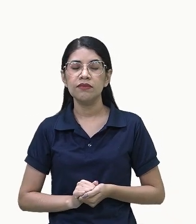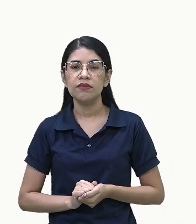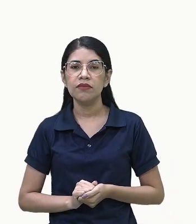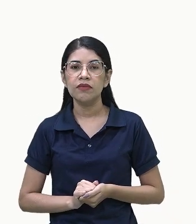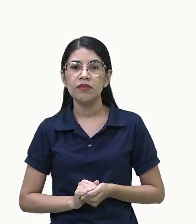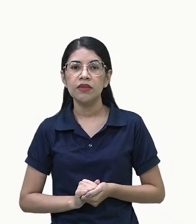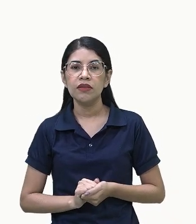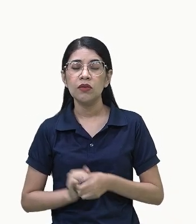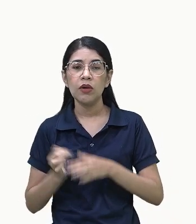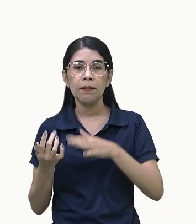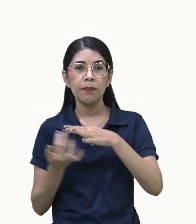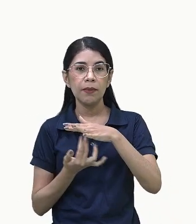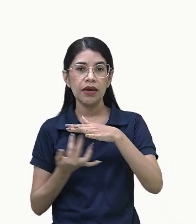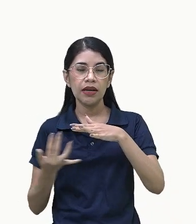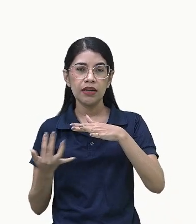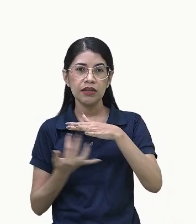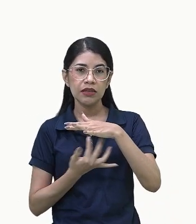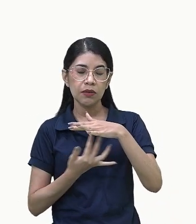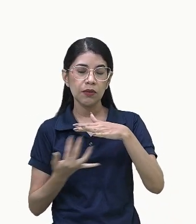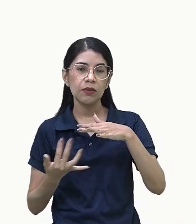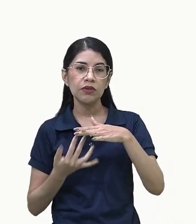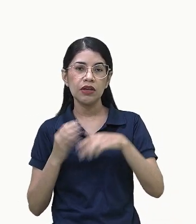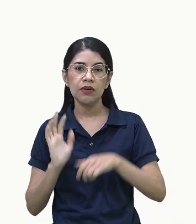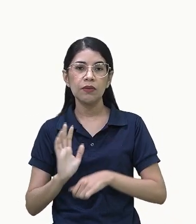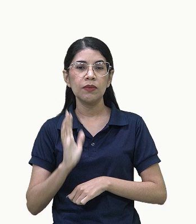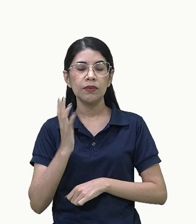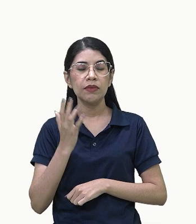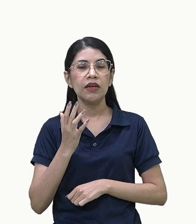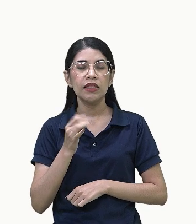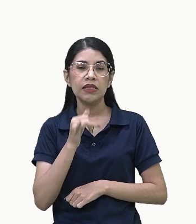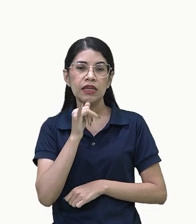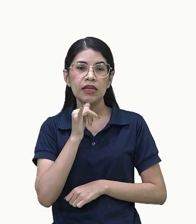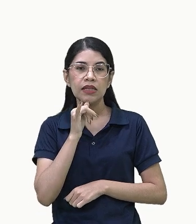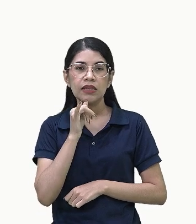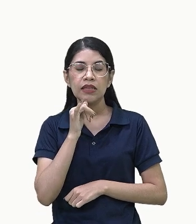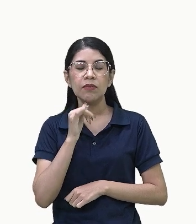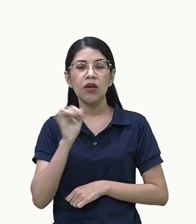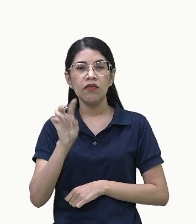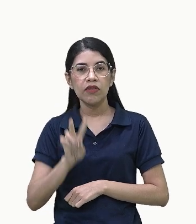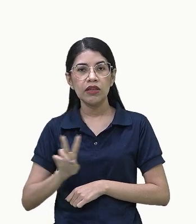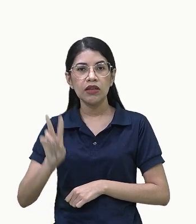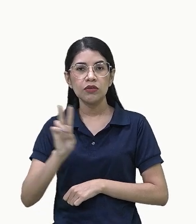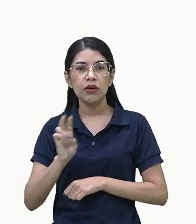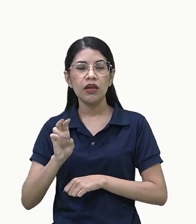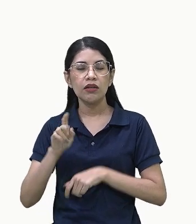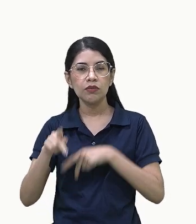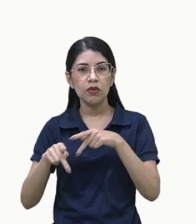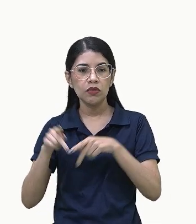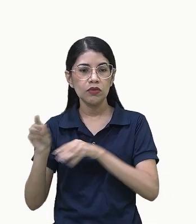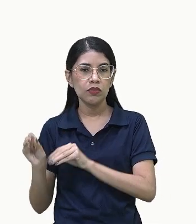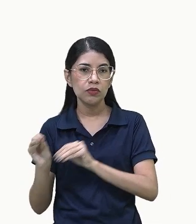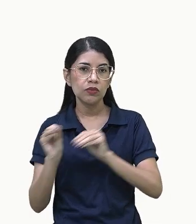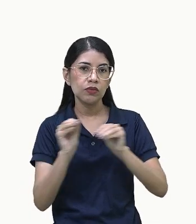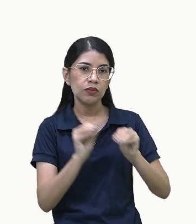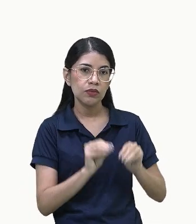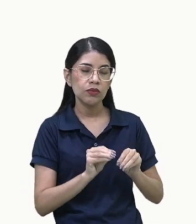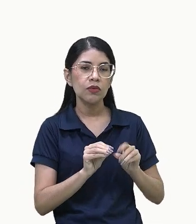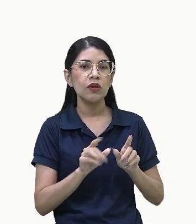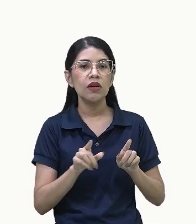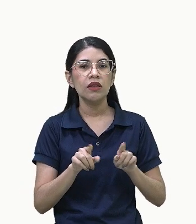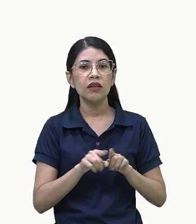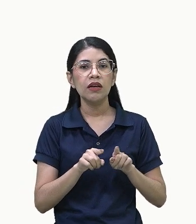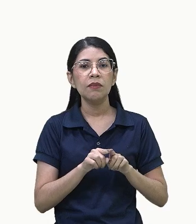fluxos migratórios maciços, como o êxodo venezuelano, geram uma pressão crítica sobre